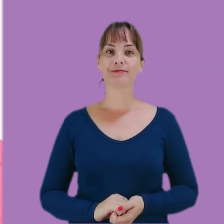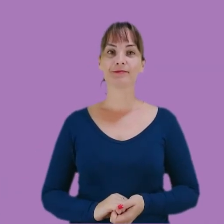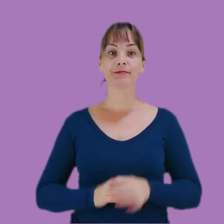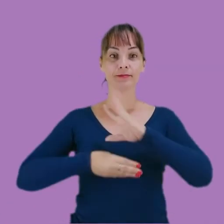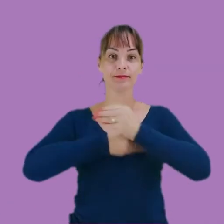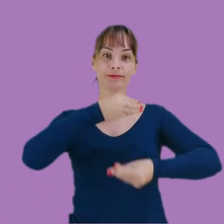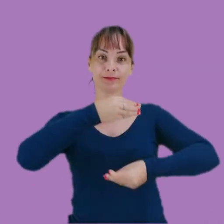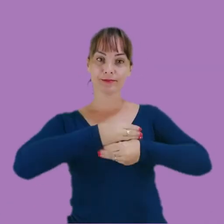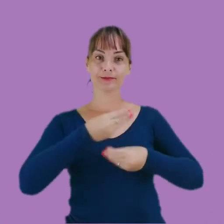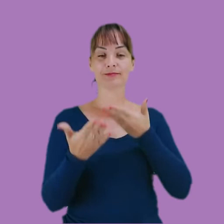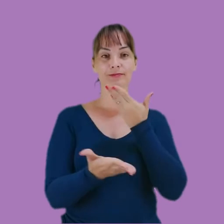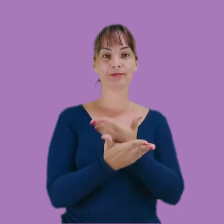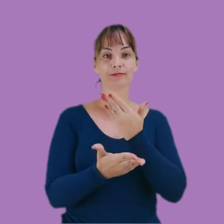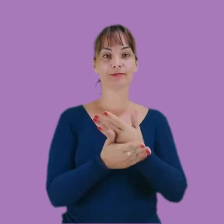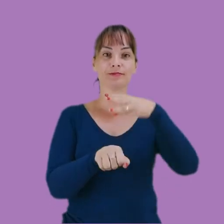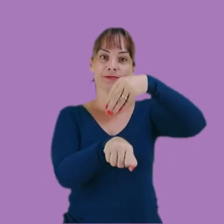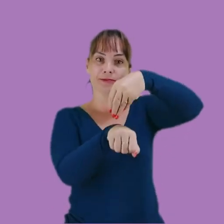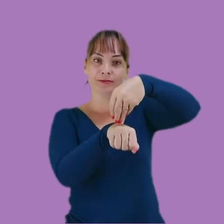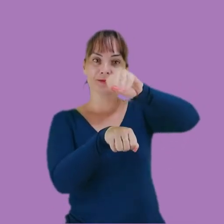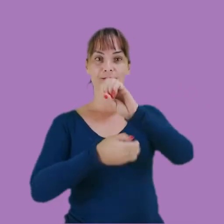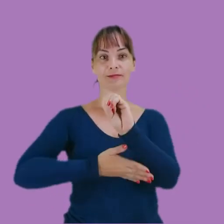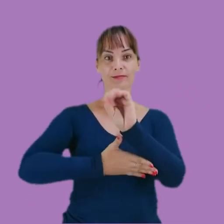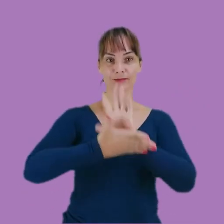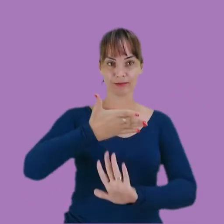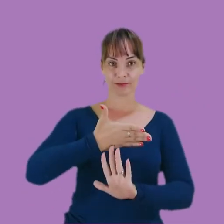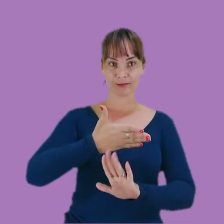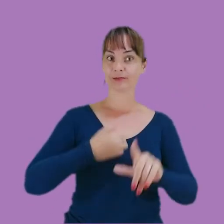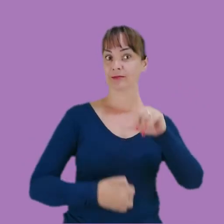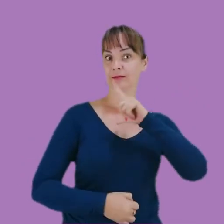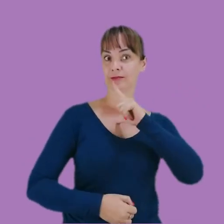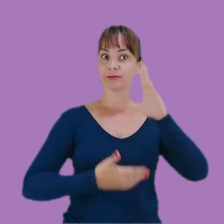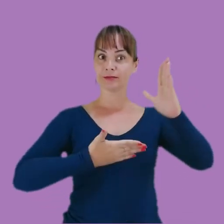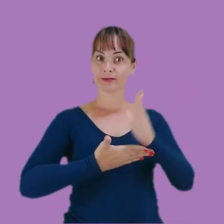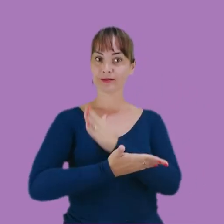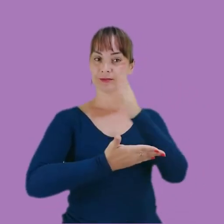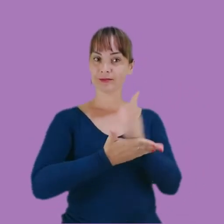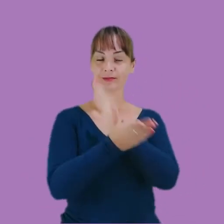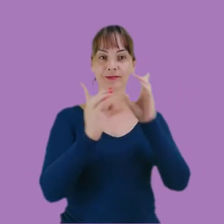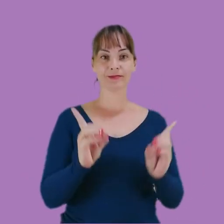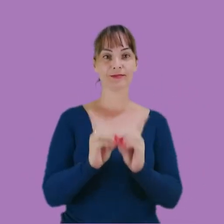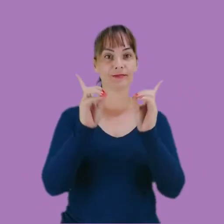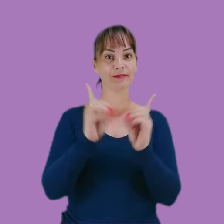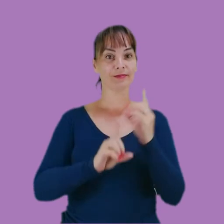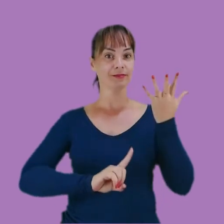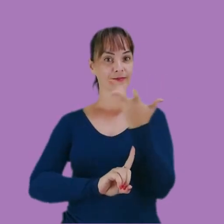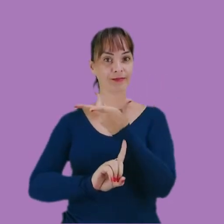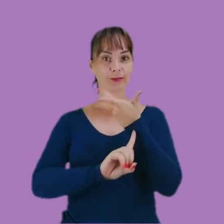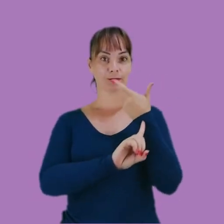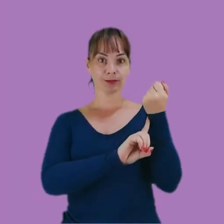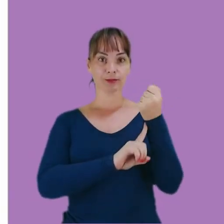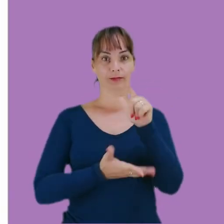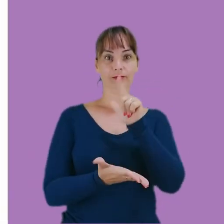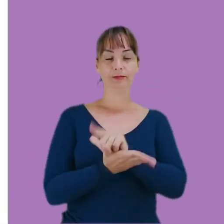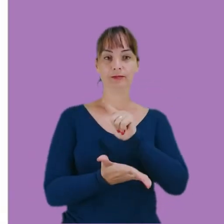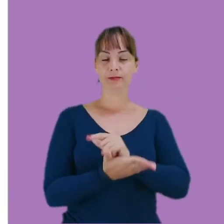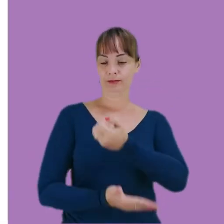Para complementar a nossa aula, sugerimos uma atividade que se encontra no livro didático de arte.